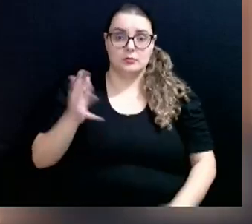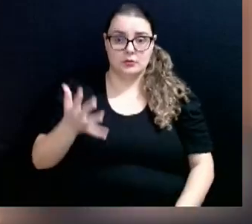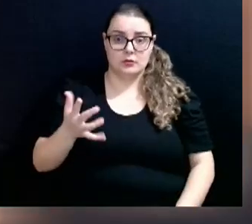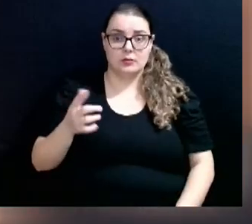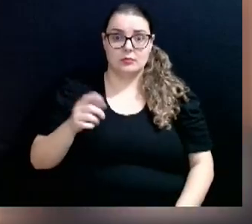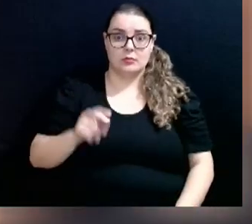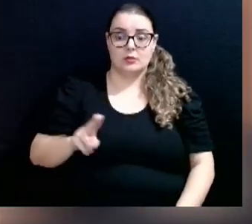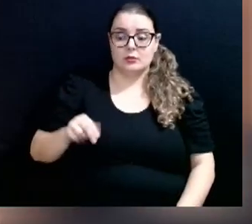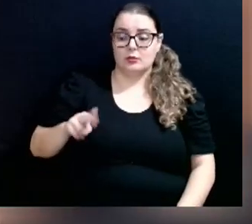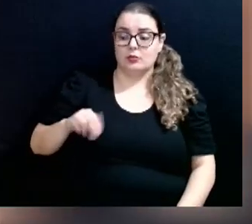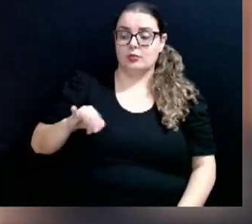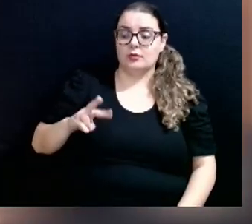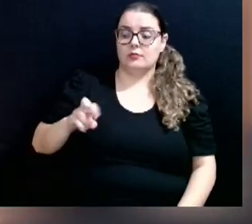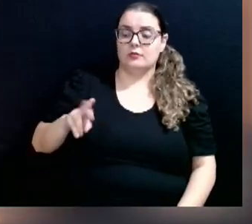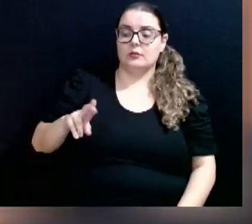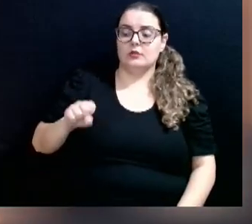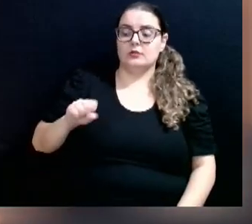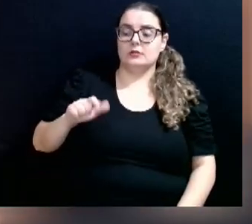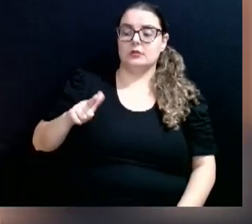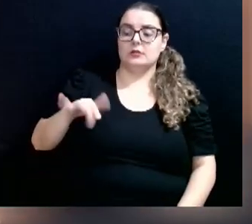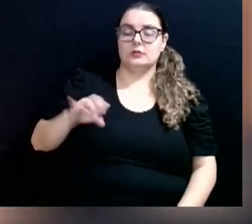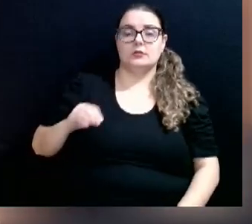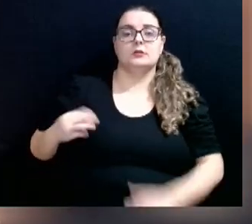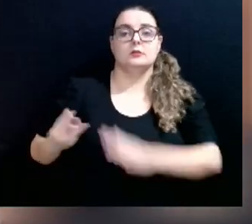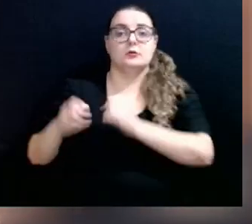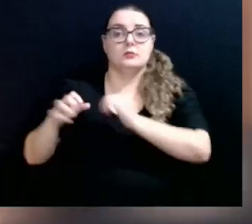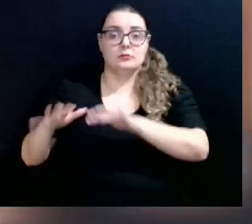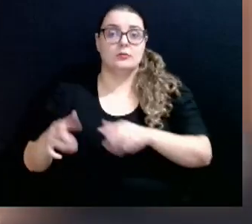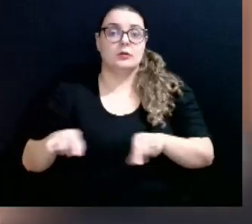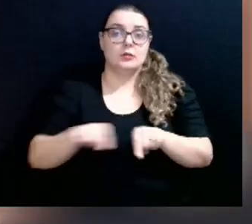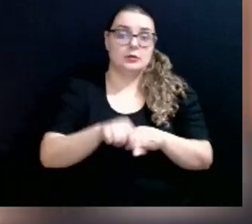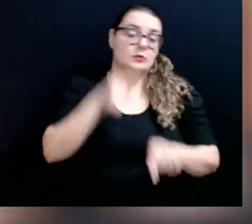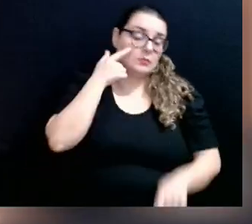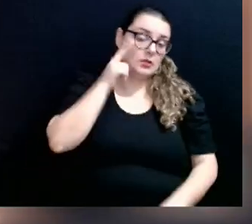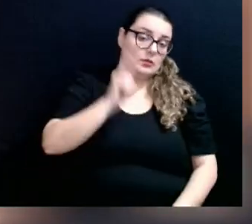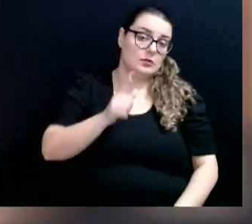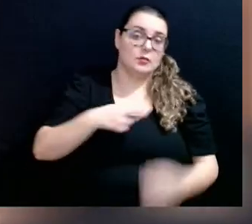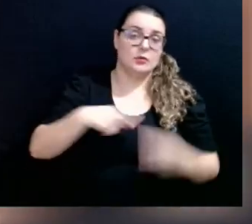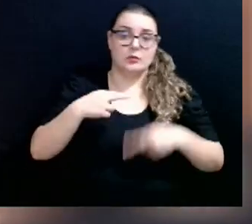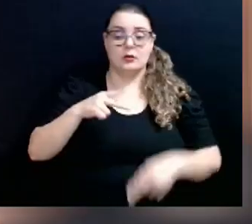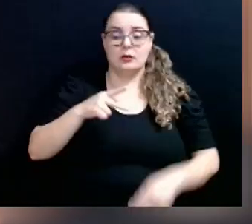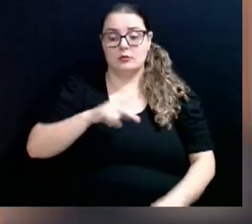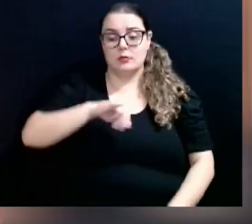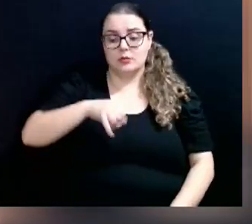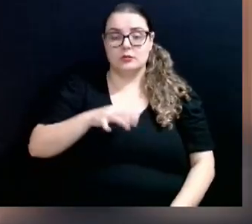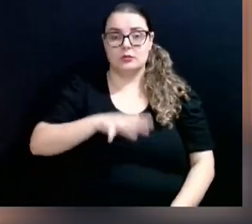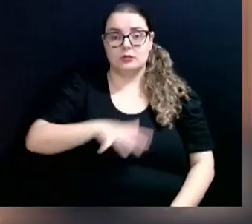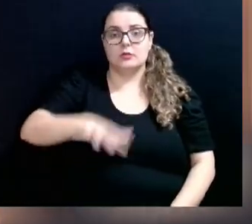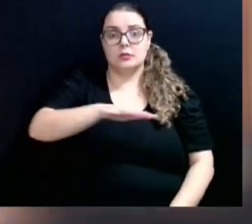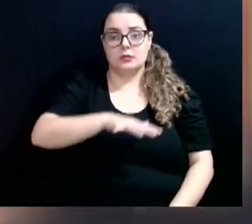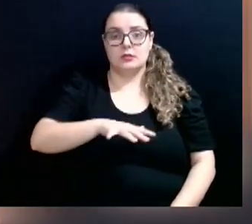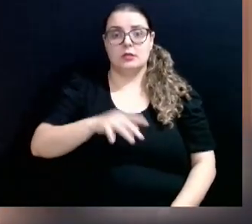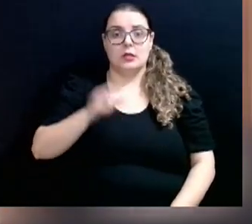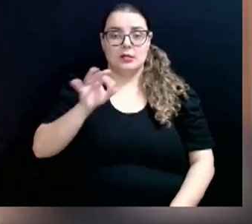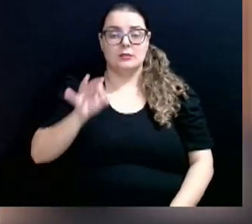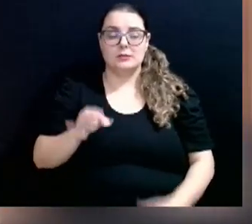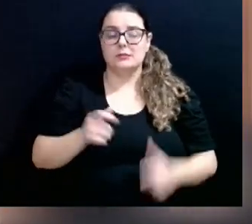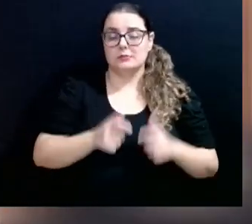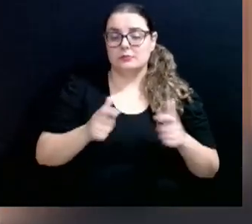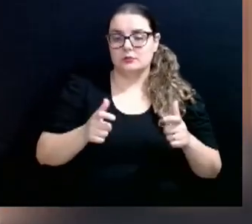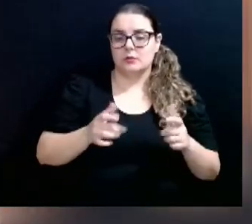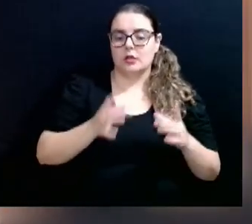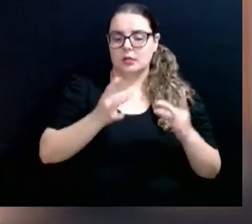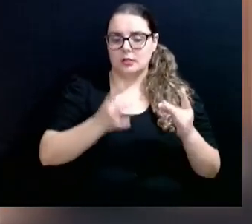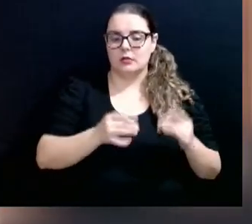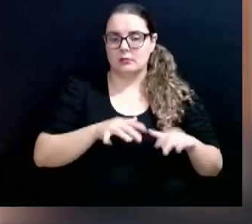da terceirização. E, claro, a questão da pejotização, esta tendência que se desenha de o